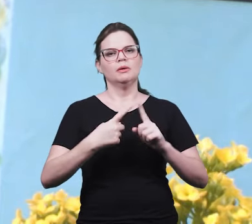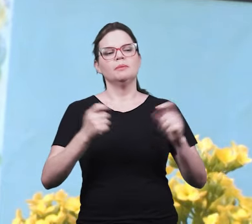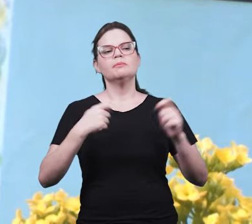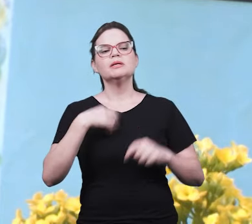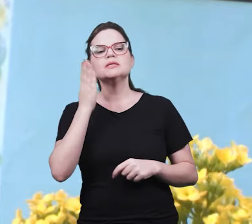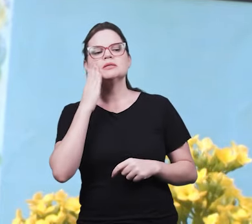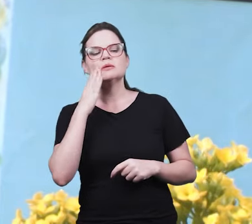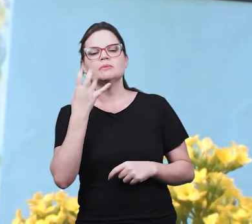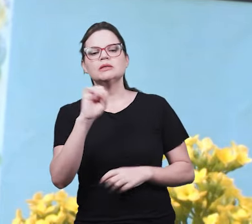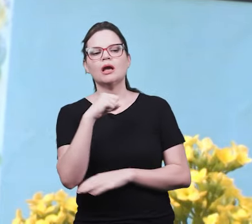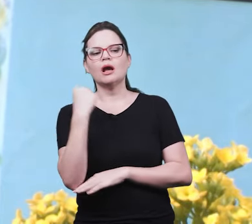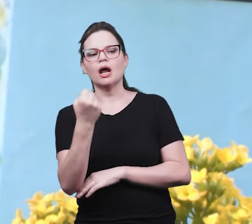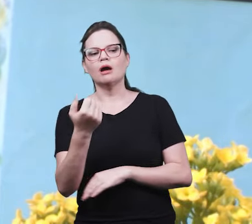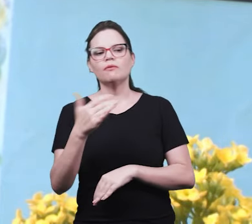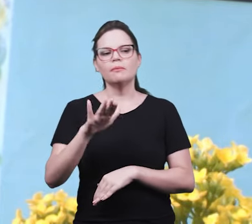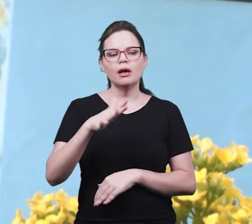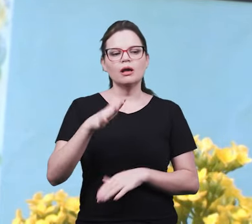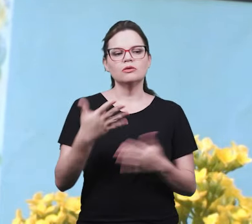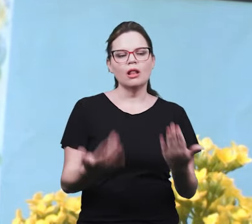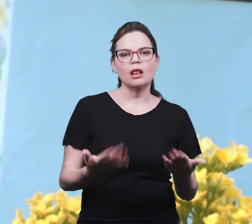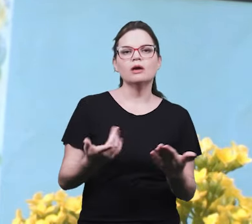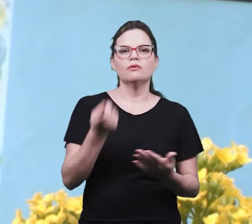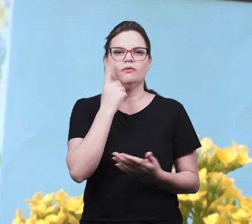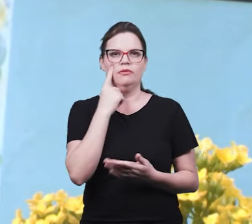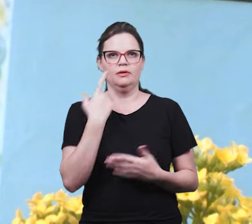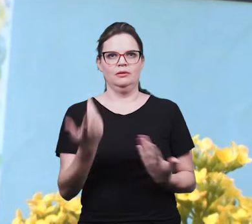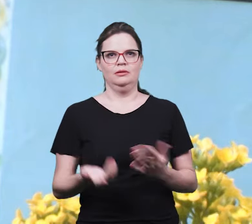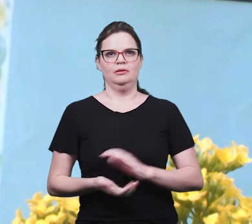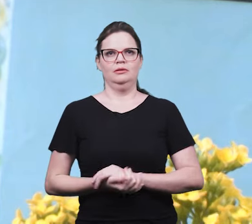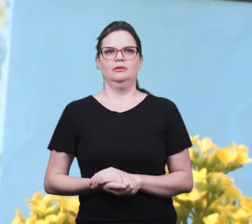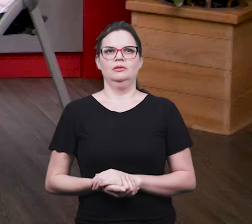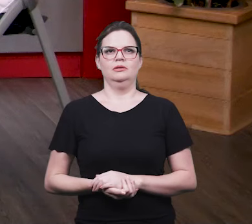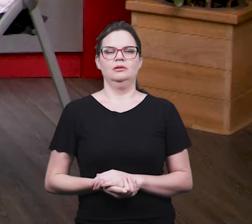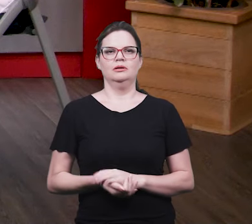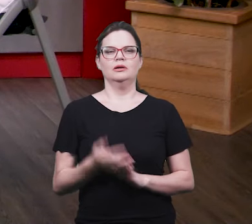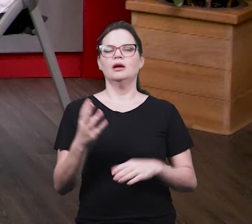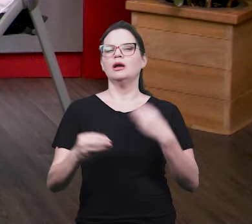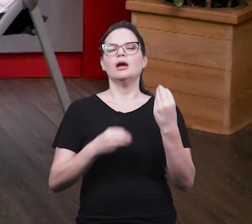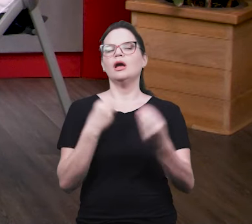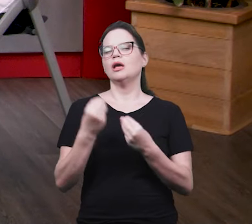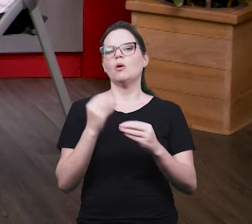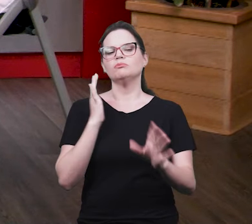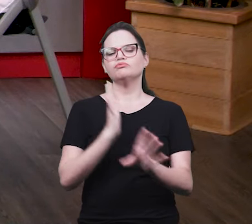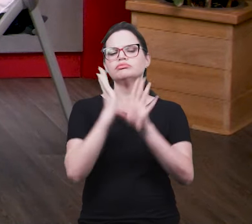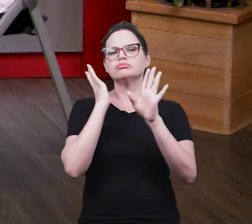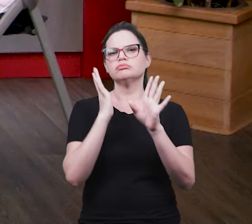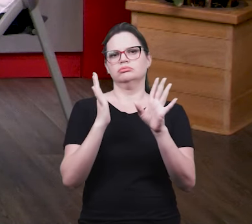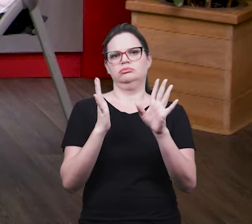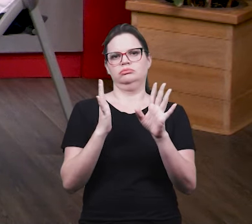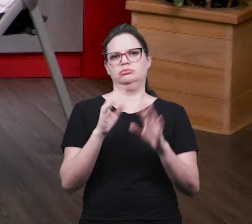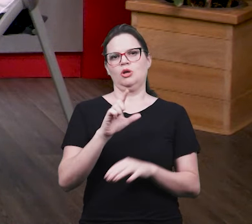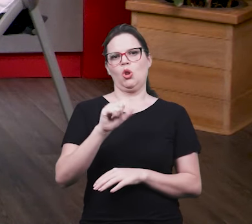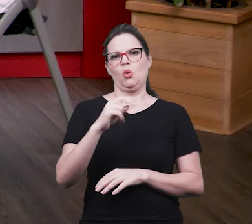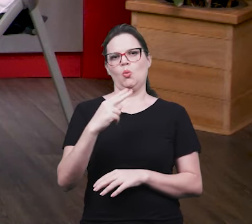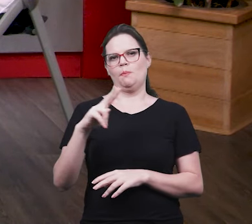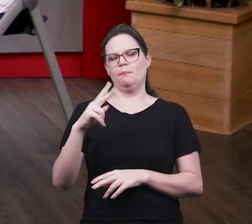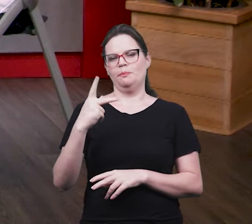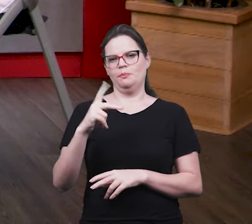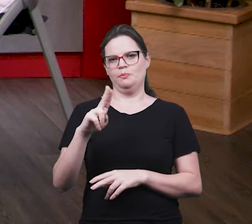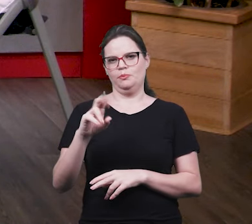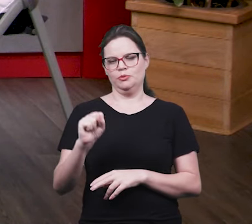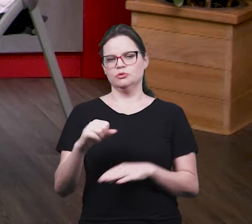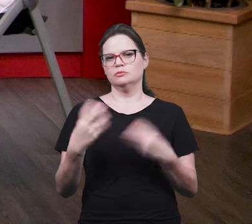de intensidade e agressividade da doença. E como que é feito esse diagnóstico? O